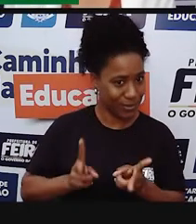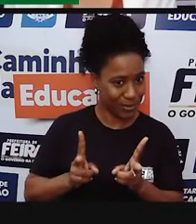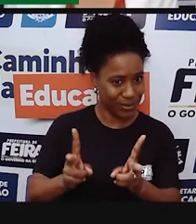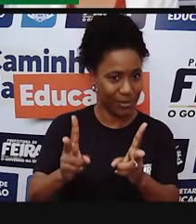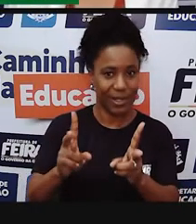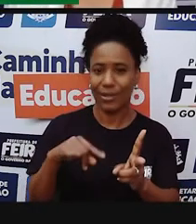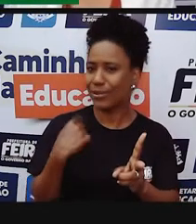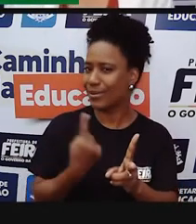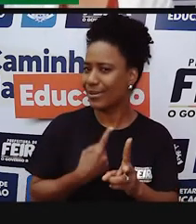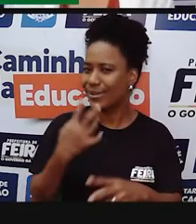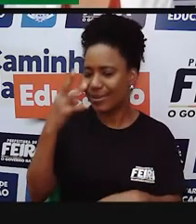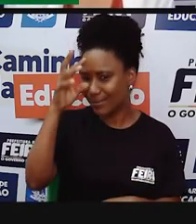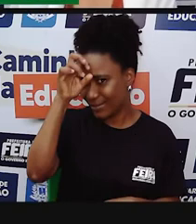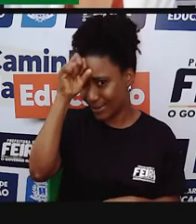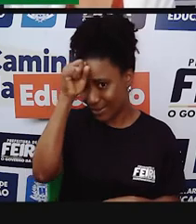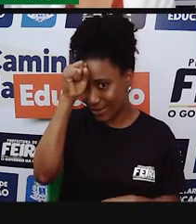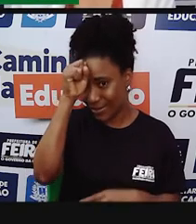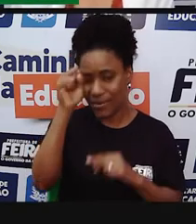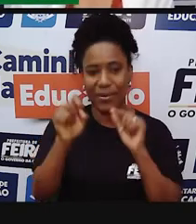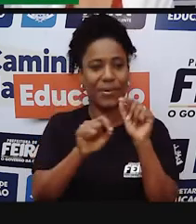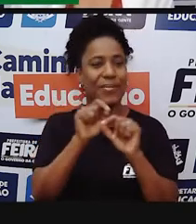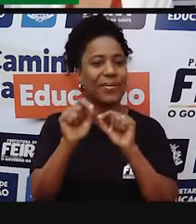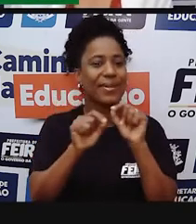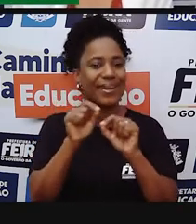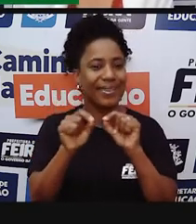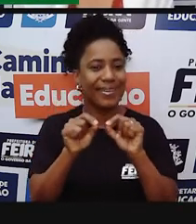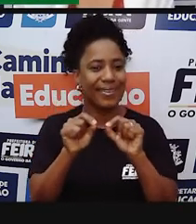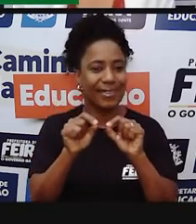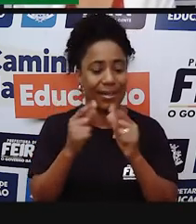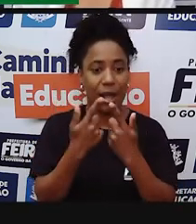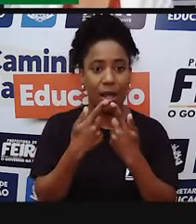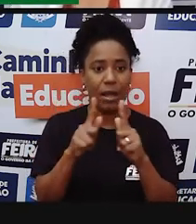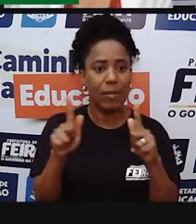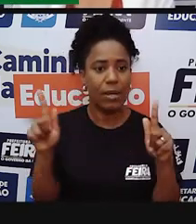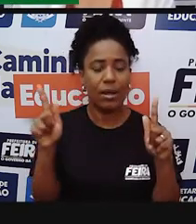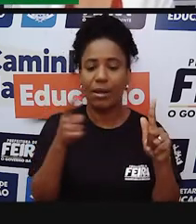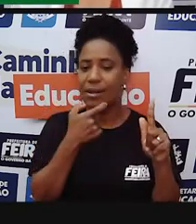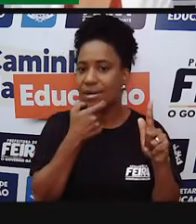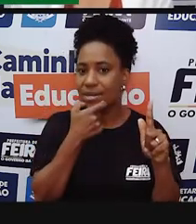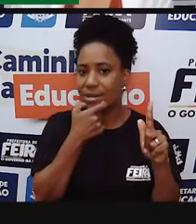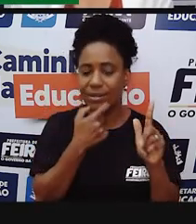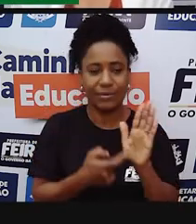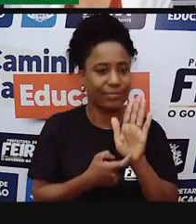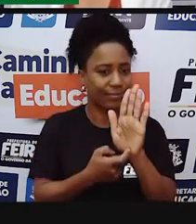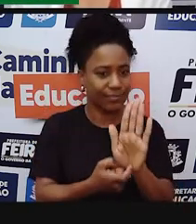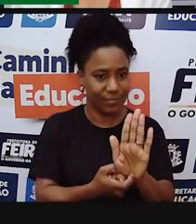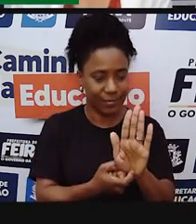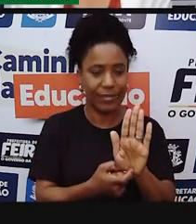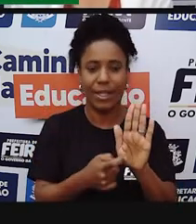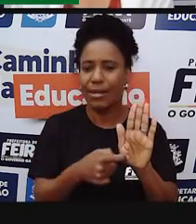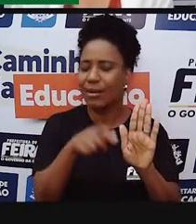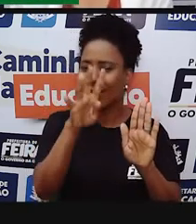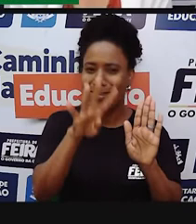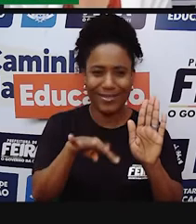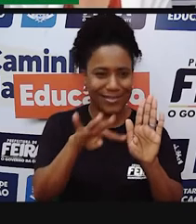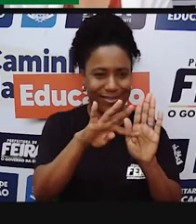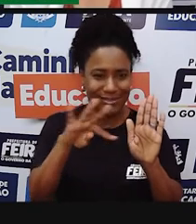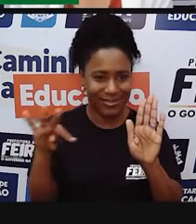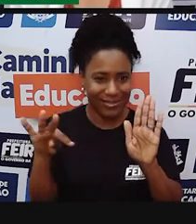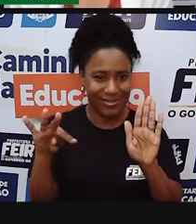aprendemos em termos de gramática da língua inglesa nesta apresentação que eu fiz para vocês